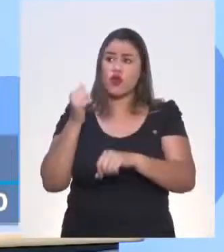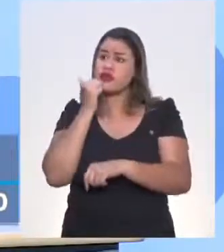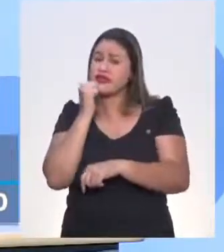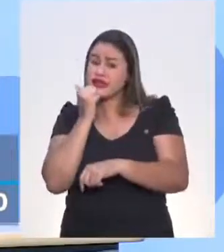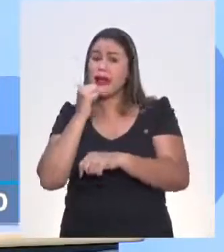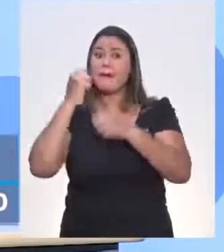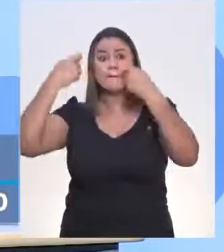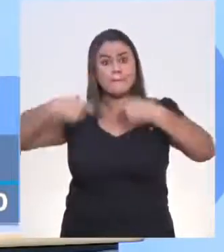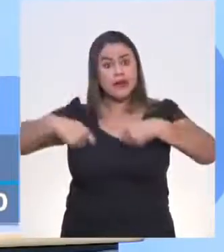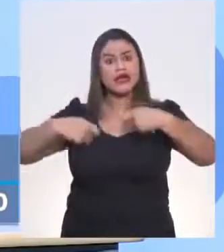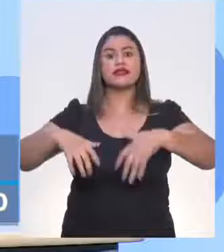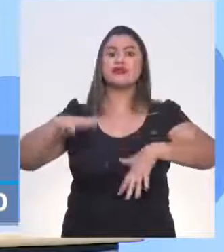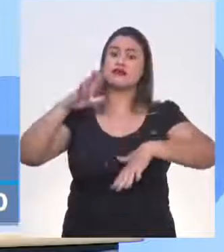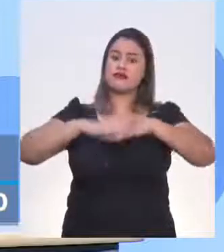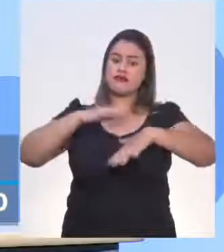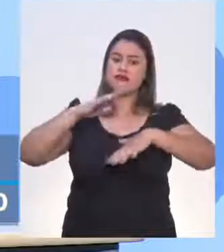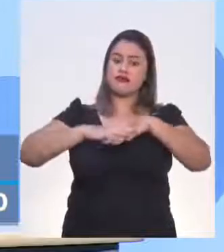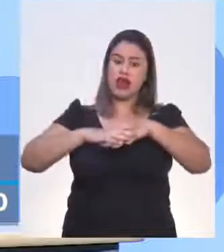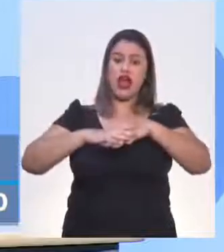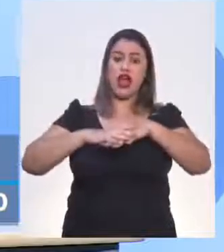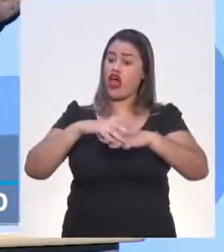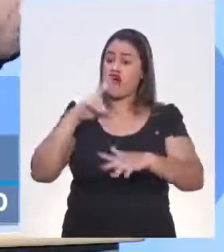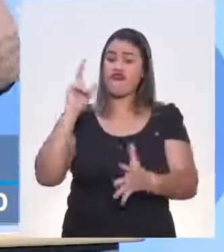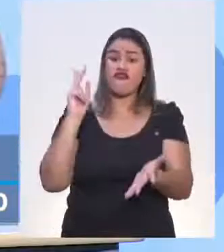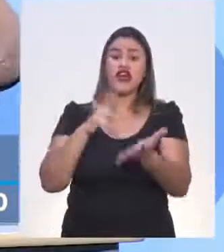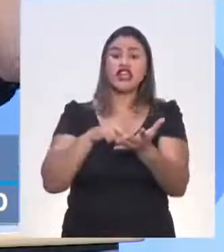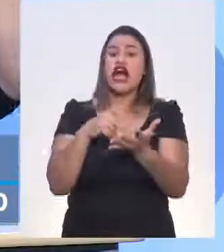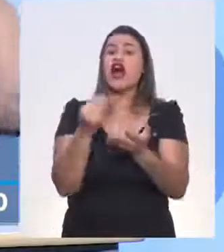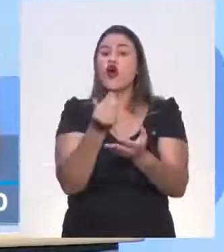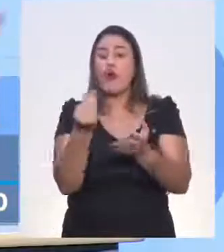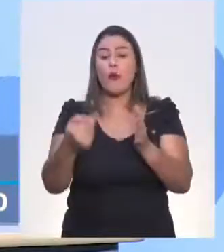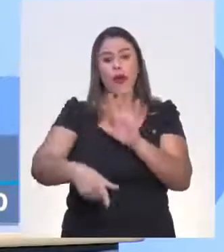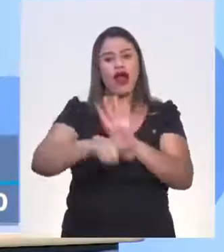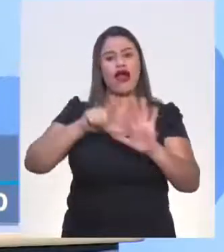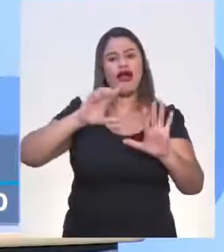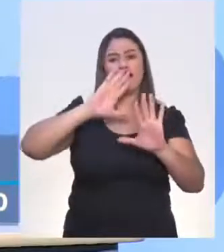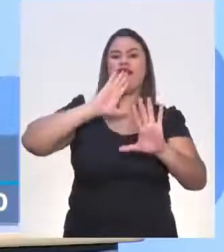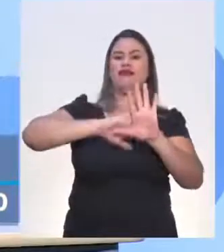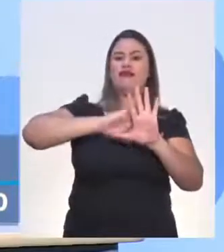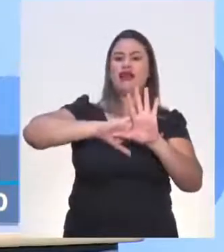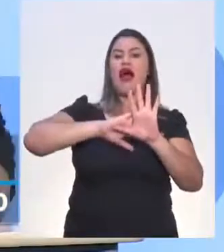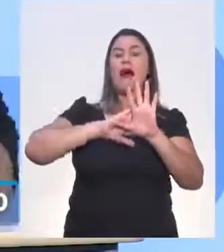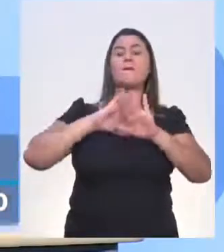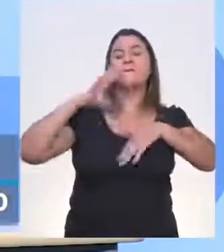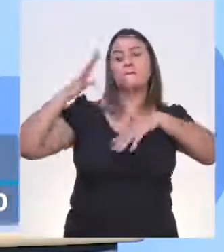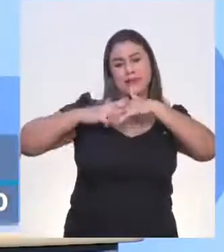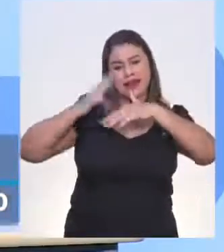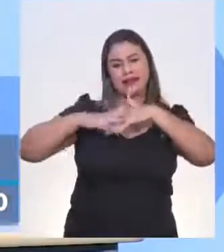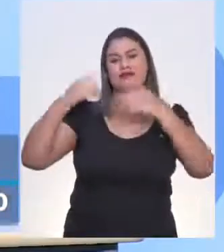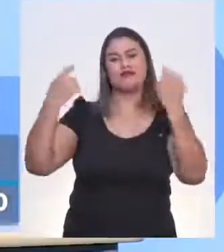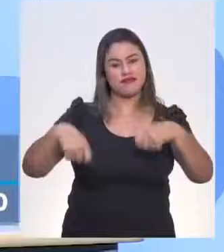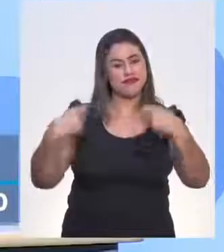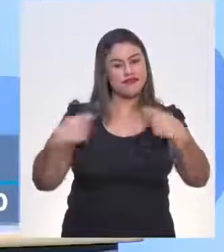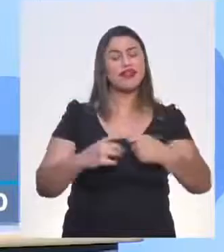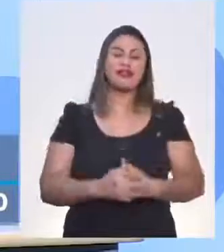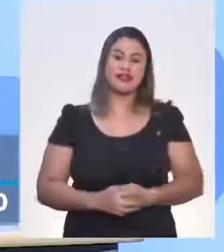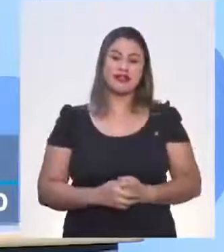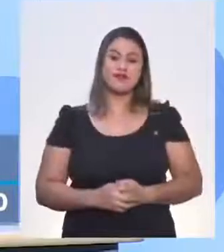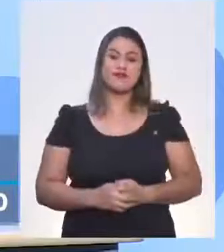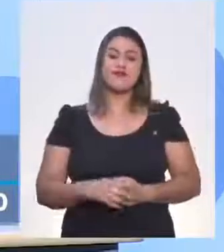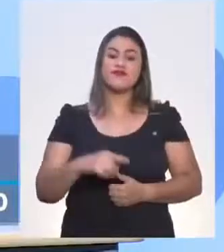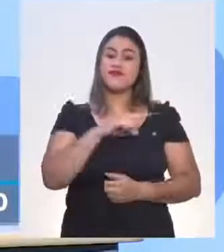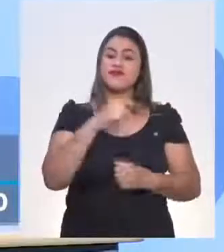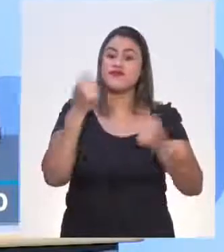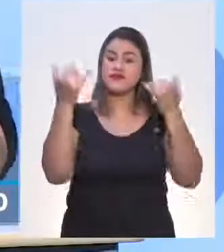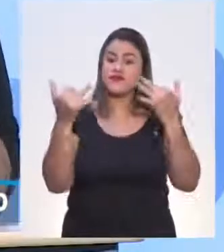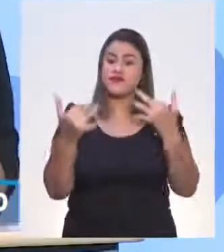dizia assim, a verdade está por trás da matemática. né? E aí ele dizia o